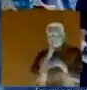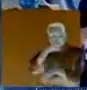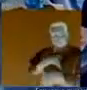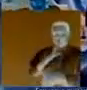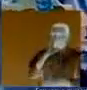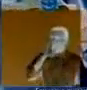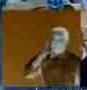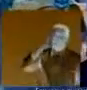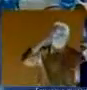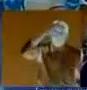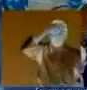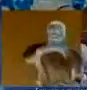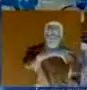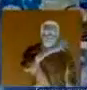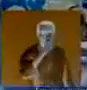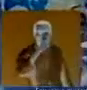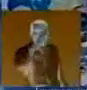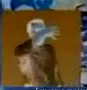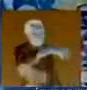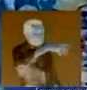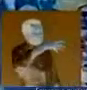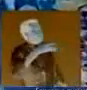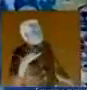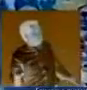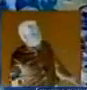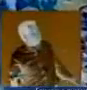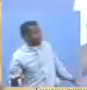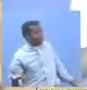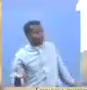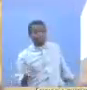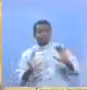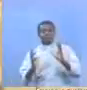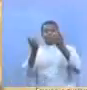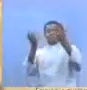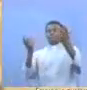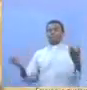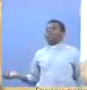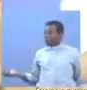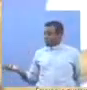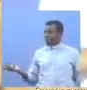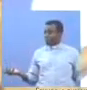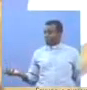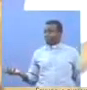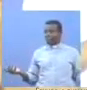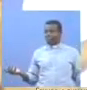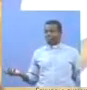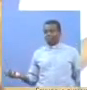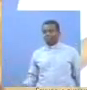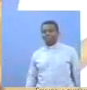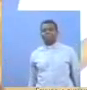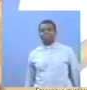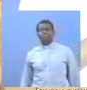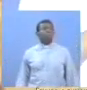Aí ele foi conversar com o chefe dos garçons e falou, muito simples. Vamos fazer uma brincadeira aqui. Foi lá,